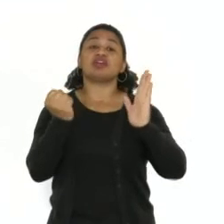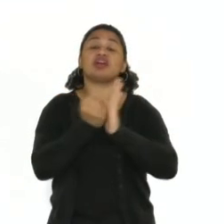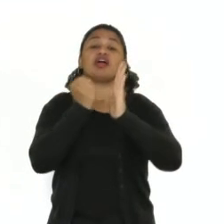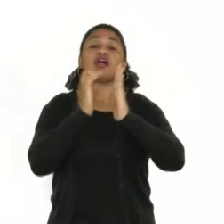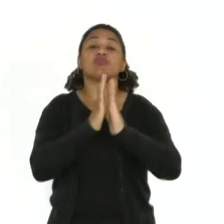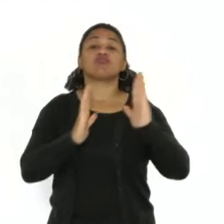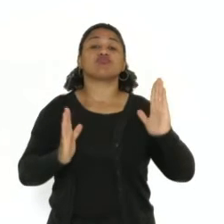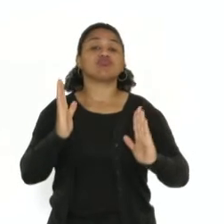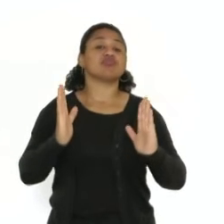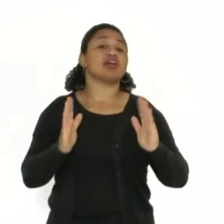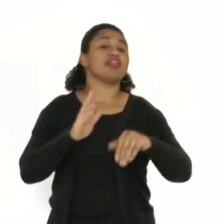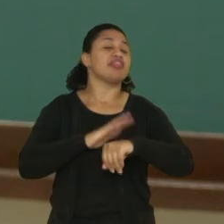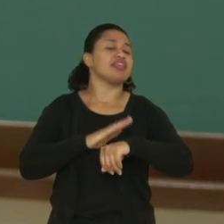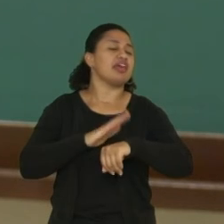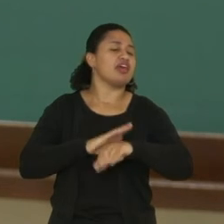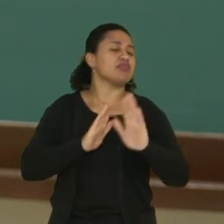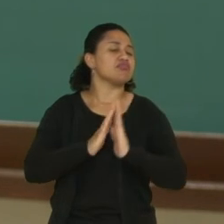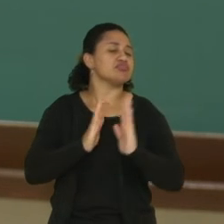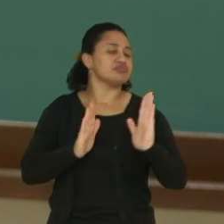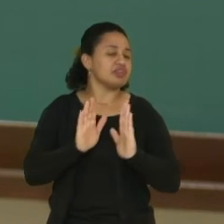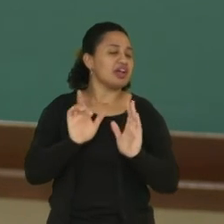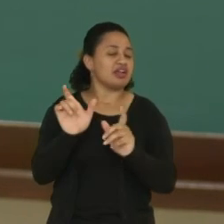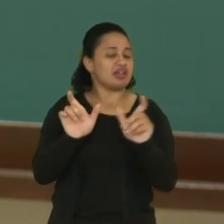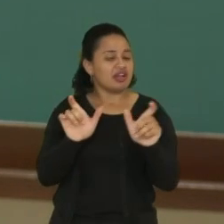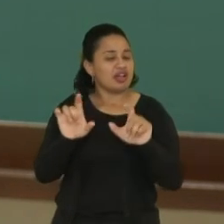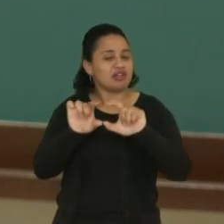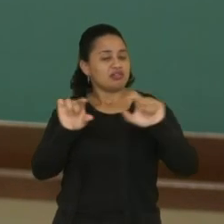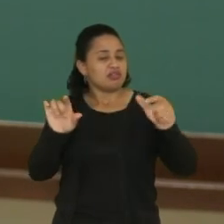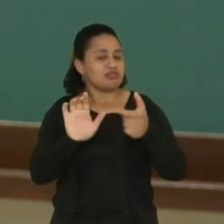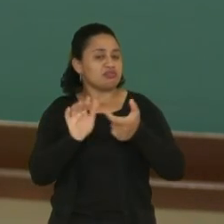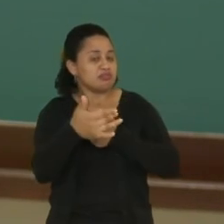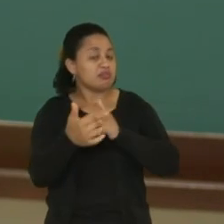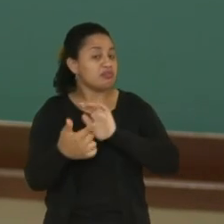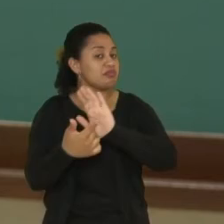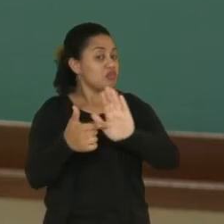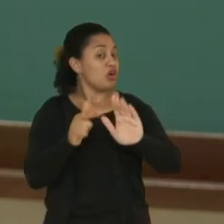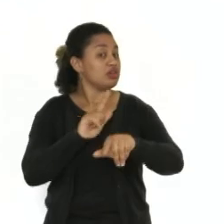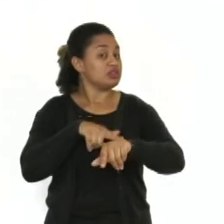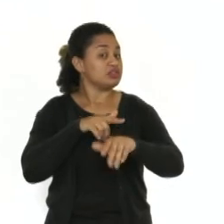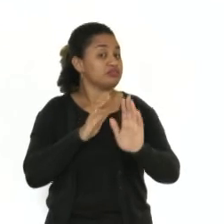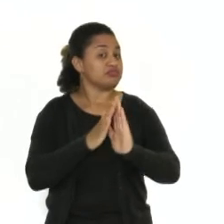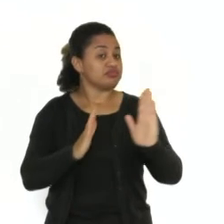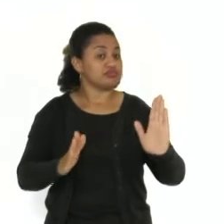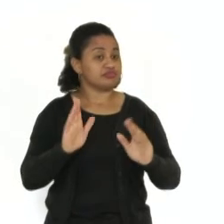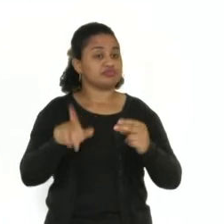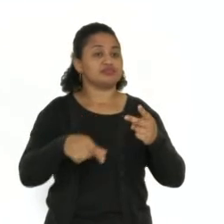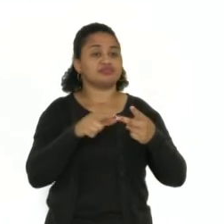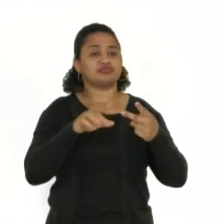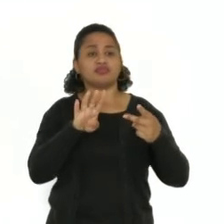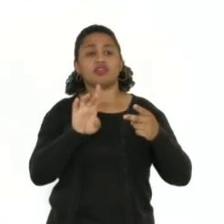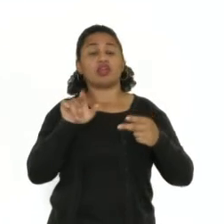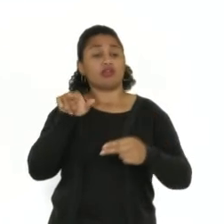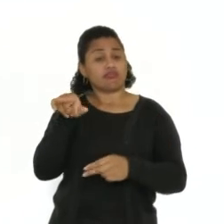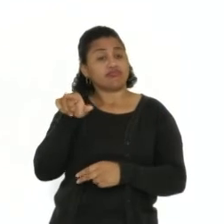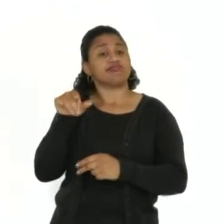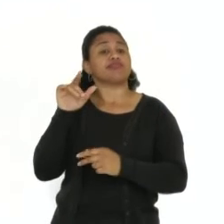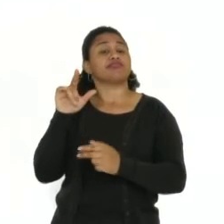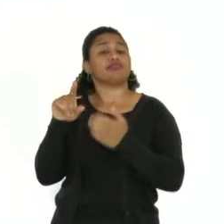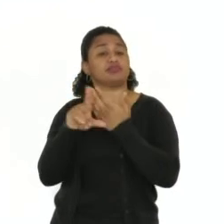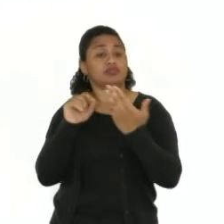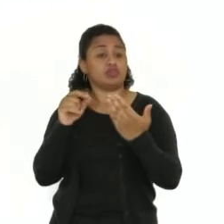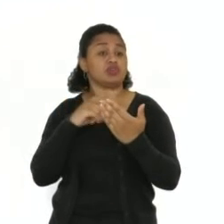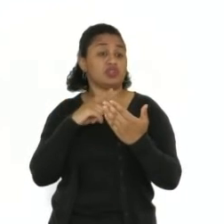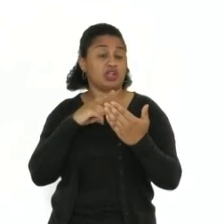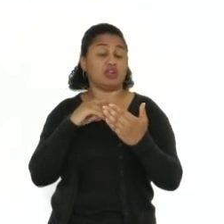marcadores temporais, aquelas expressões que indicam tempo. Na letra B, Cora Coralina foi agraciada